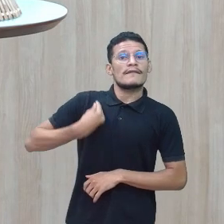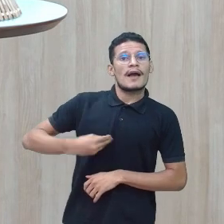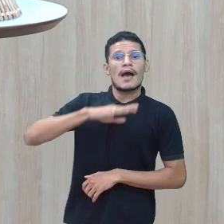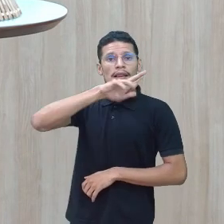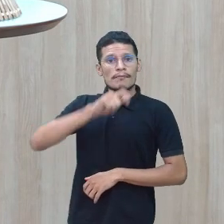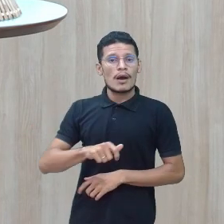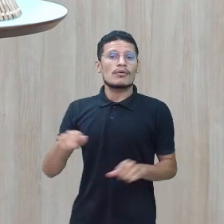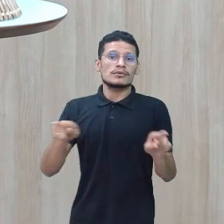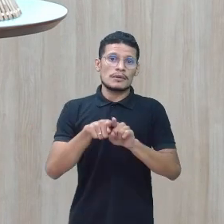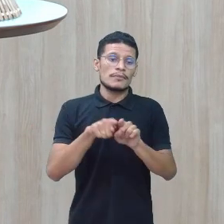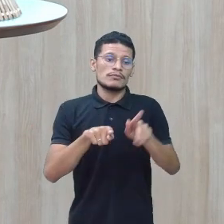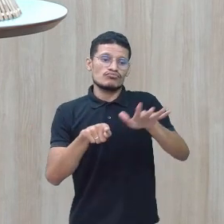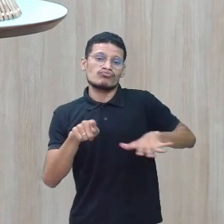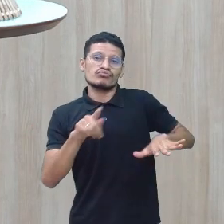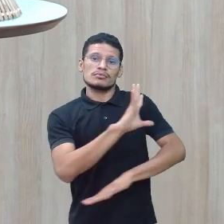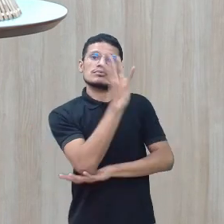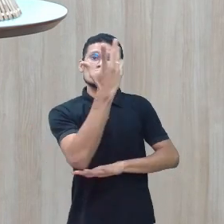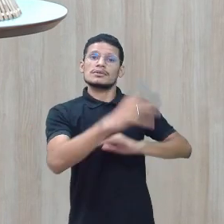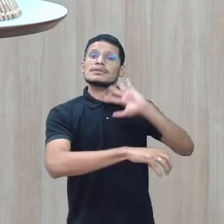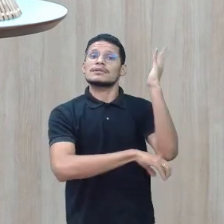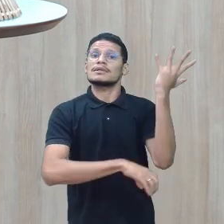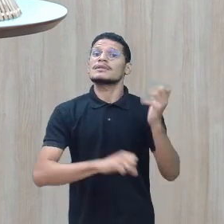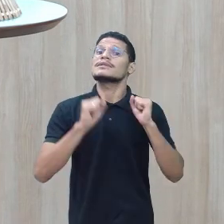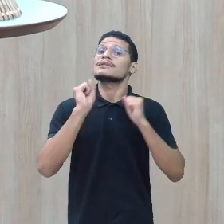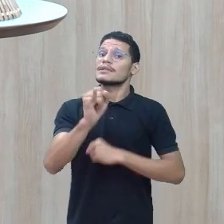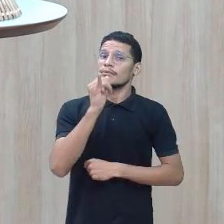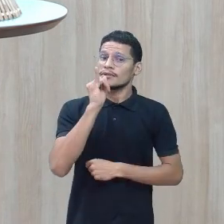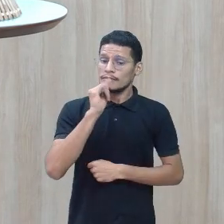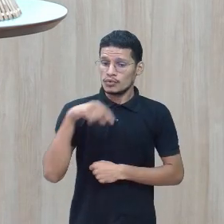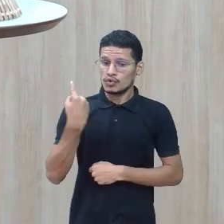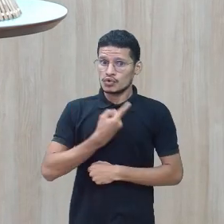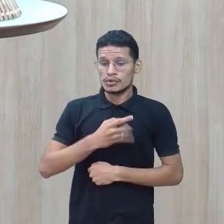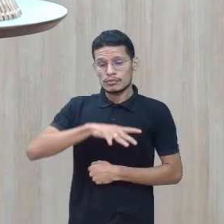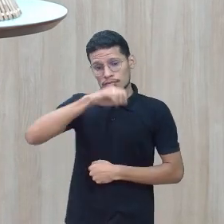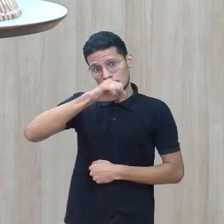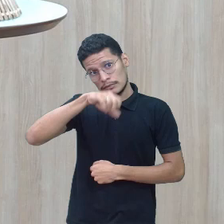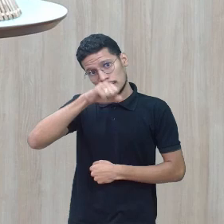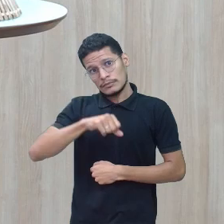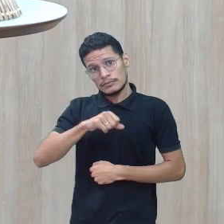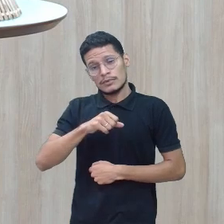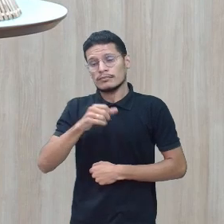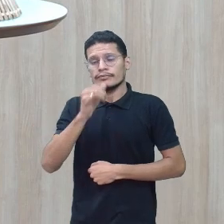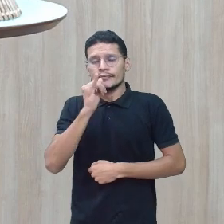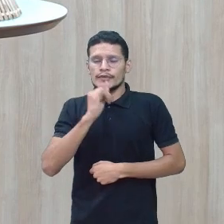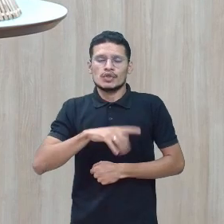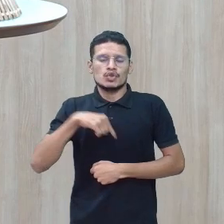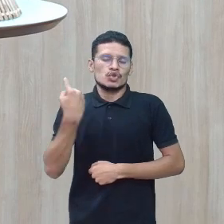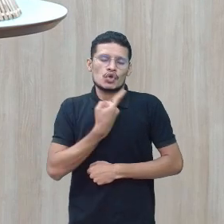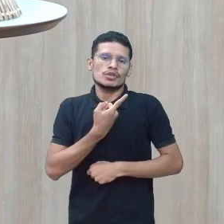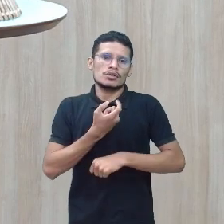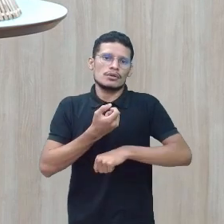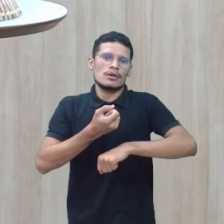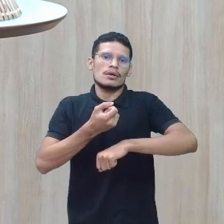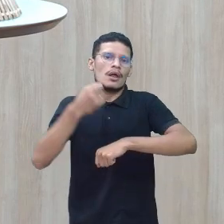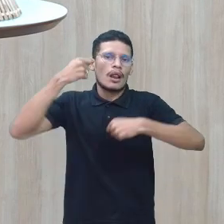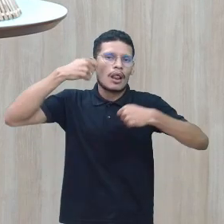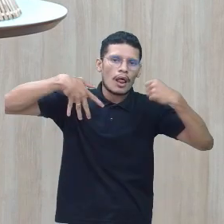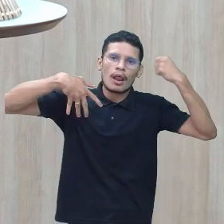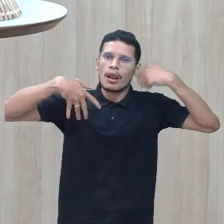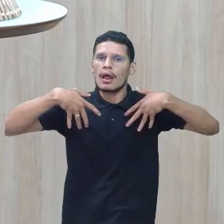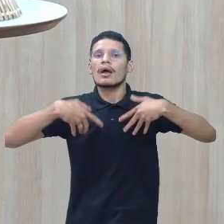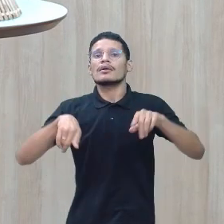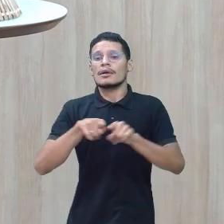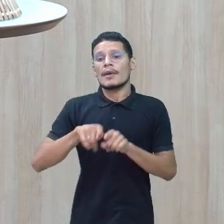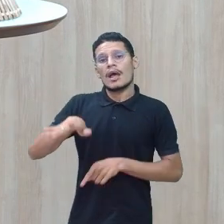meio ambiente. Quando nós transpiramos, quando os vegetais transpiram também, então isso também faz com que essa